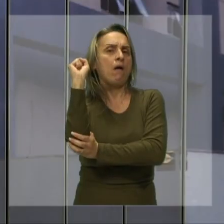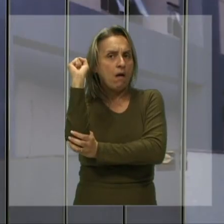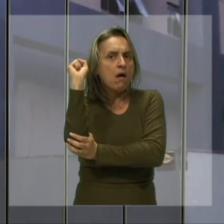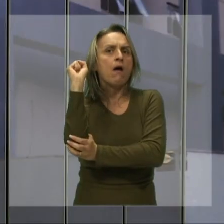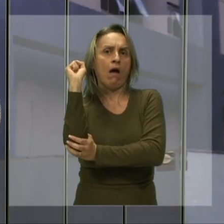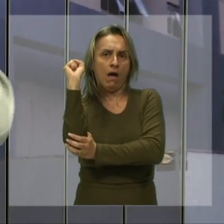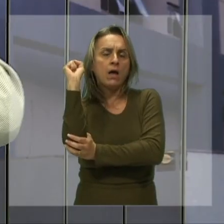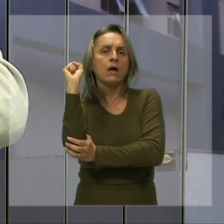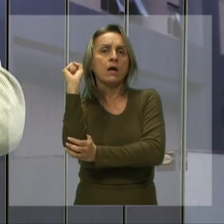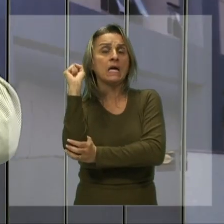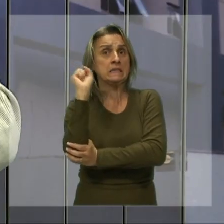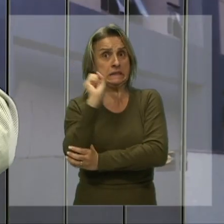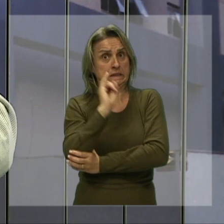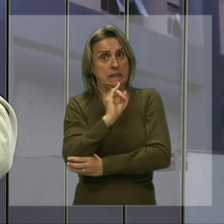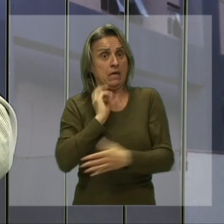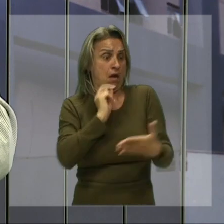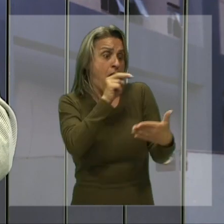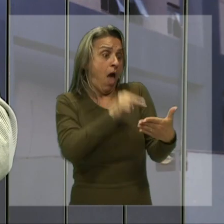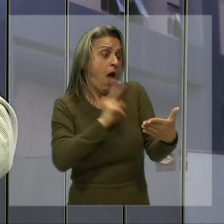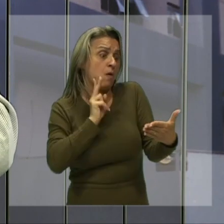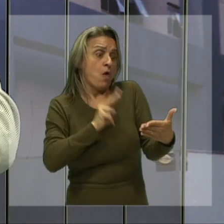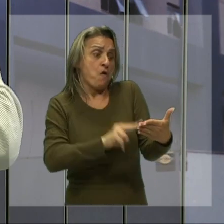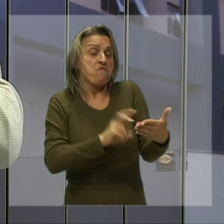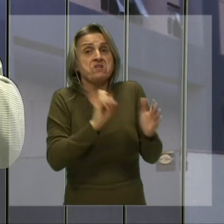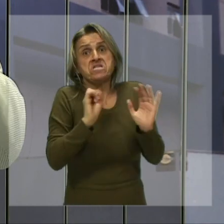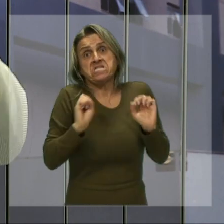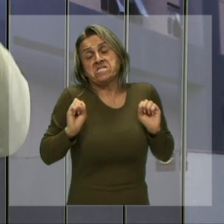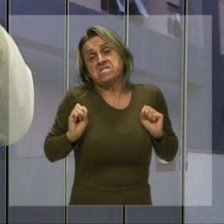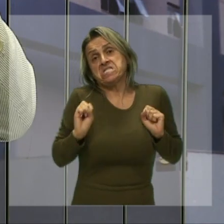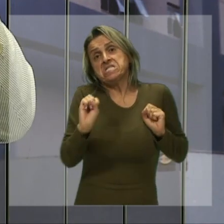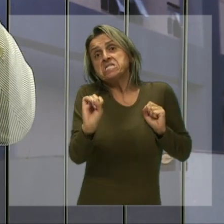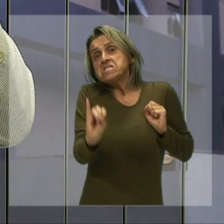Pelo que está ali, se não houver nenhuma